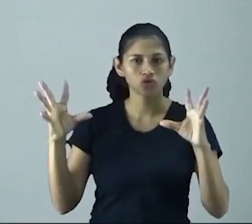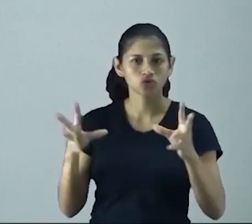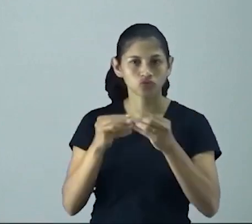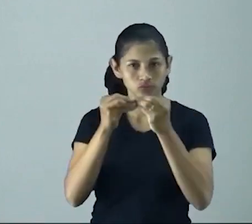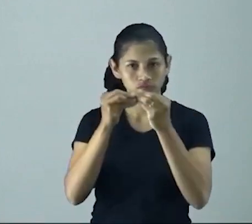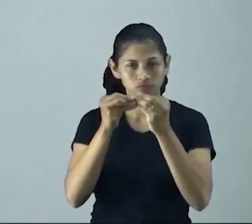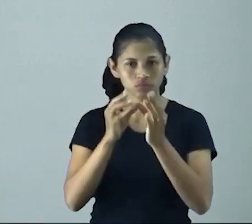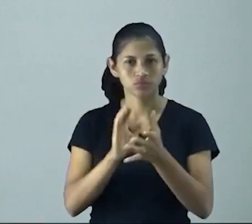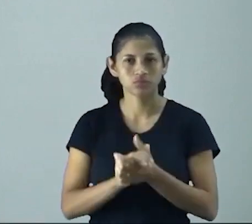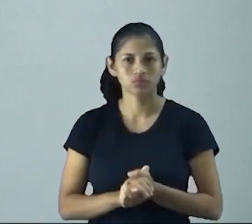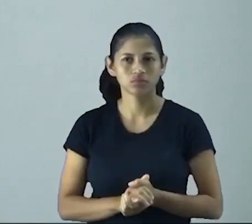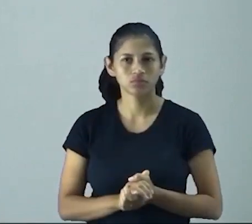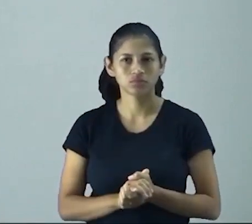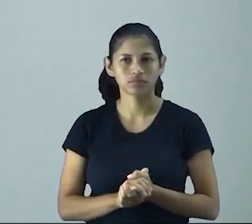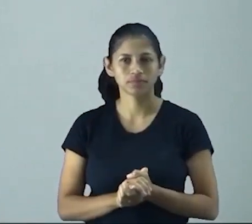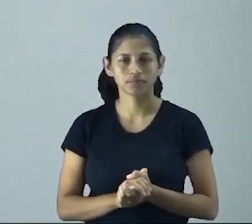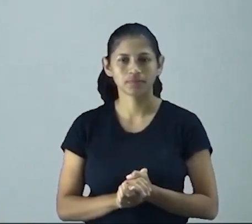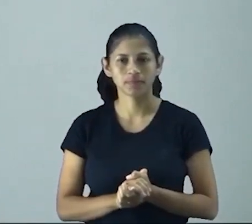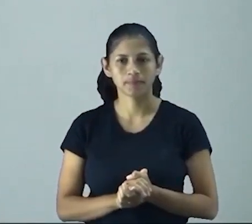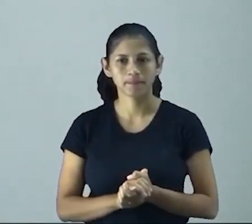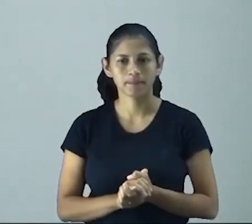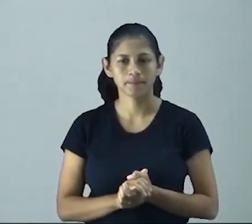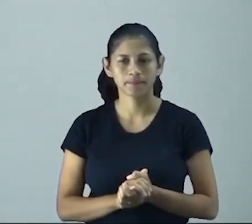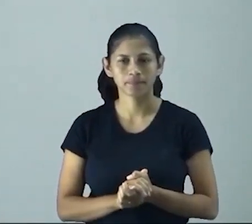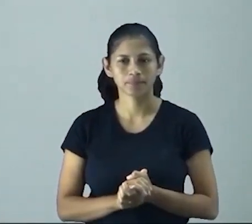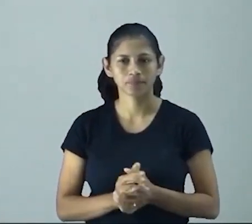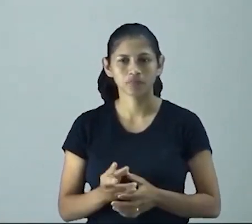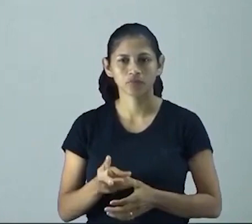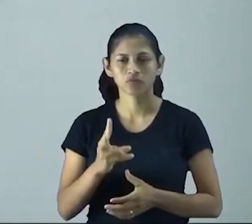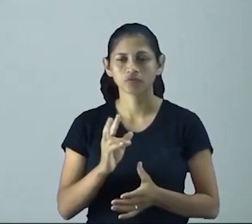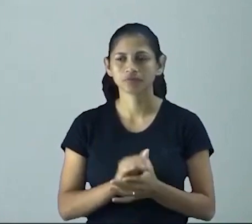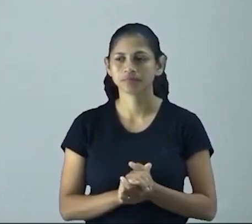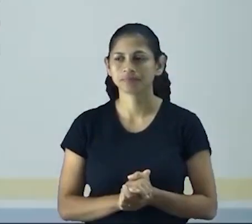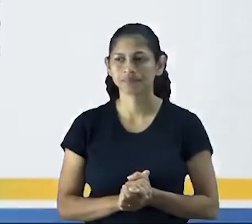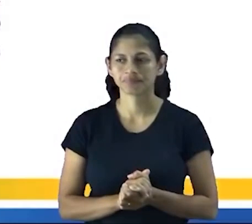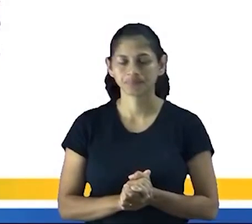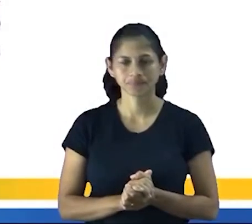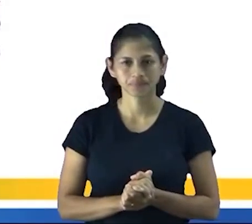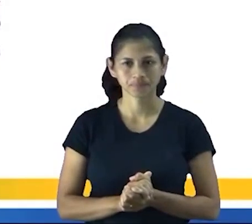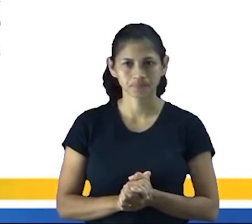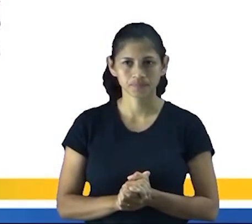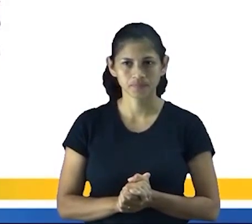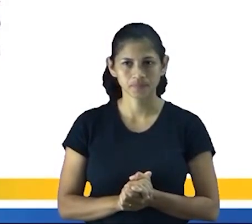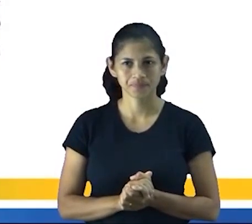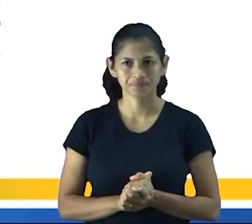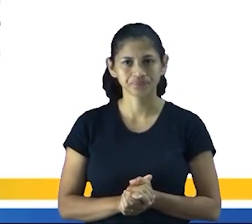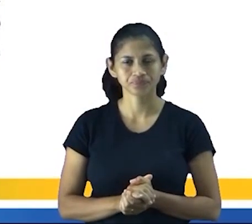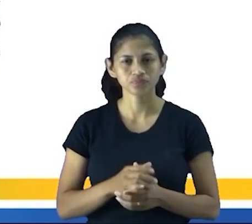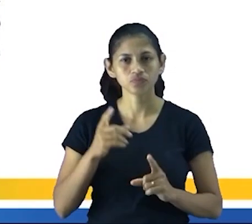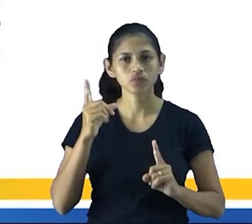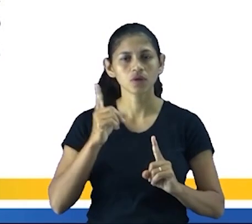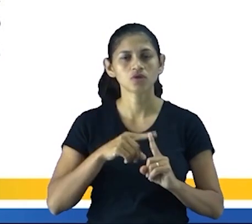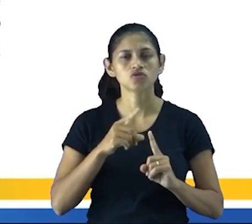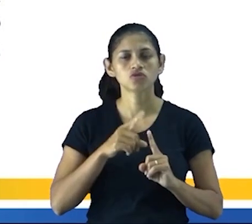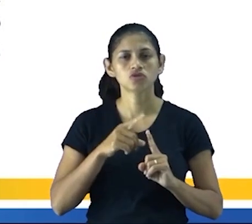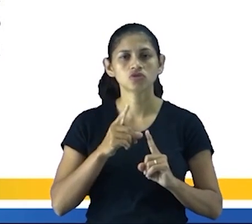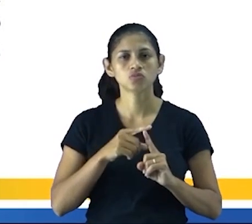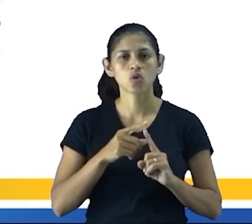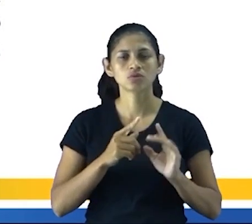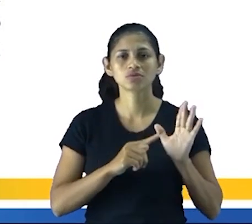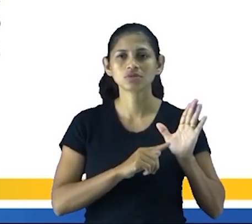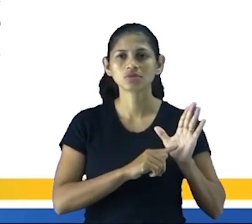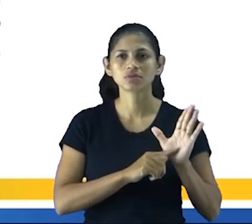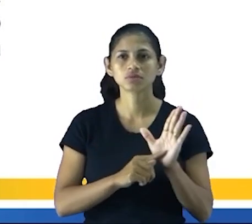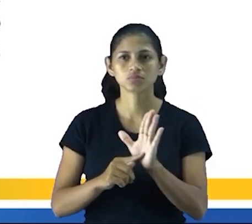né? Certo? Então vamos para frente. Aí nós temos também a tipologia expositiva,